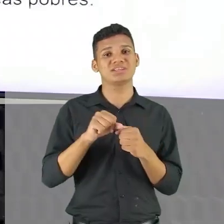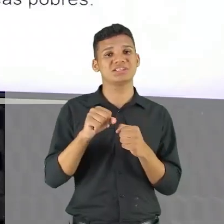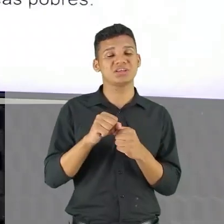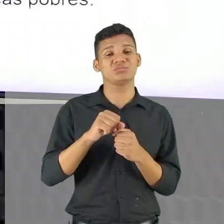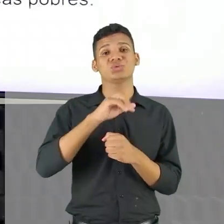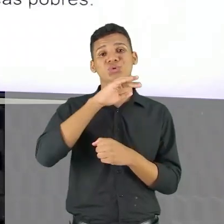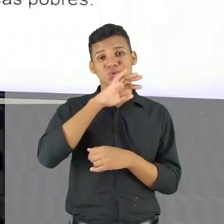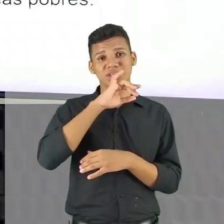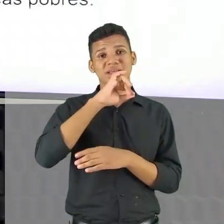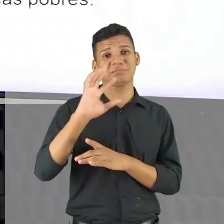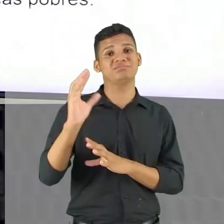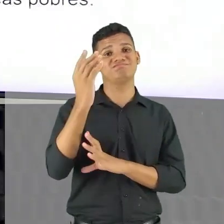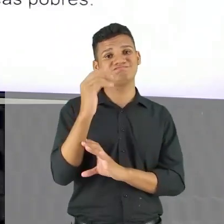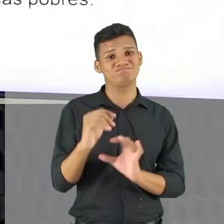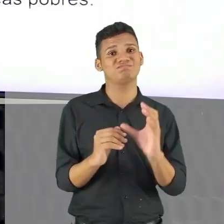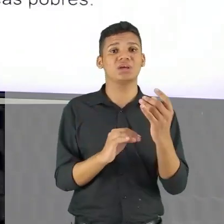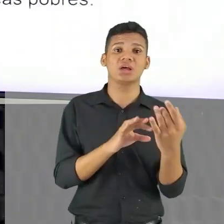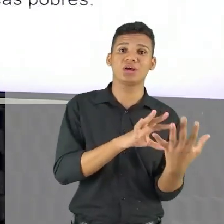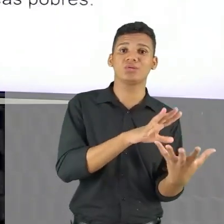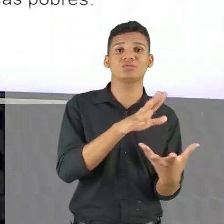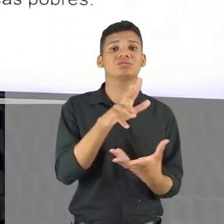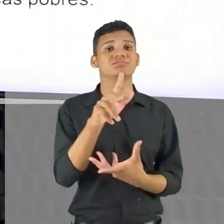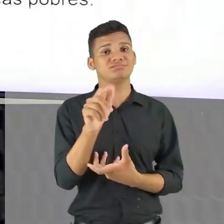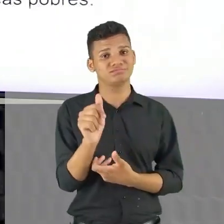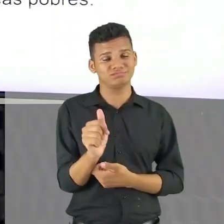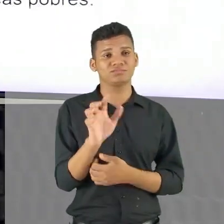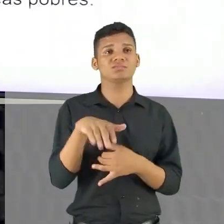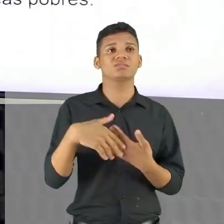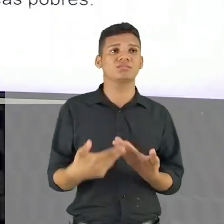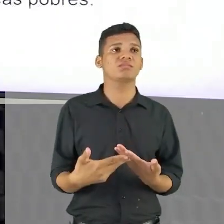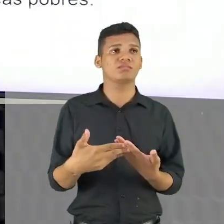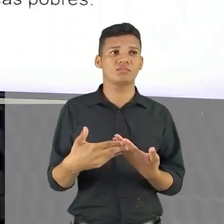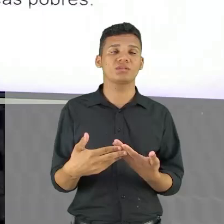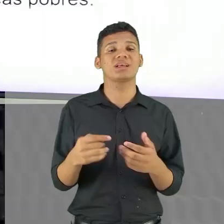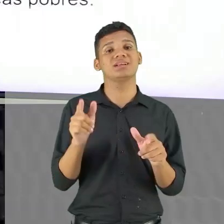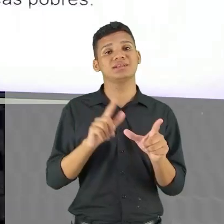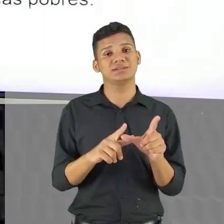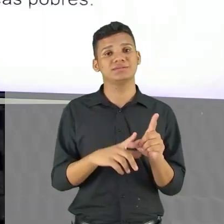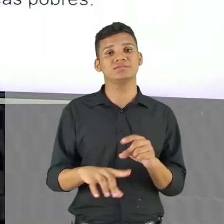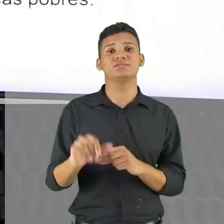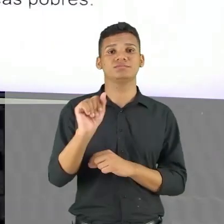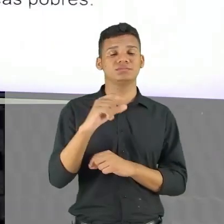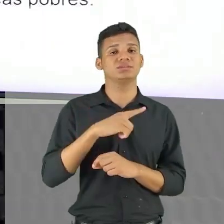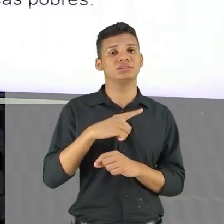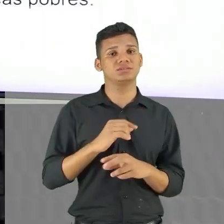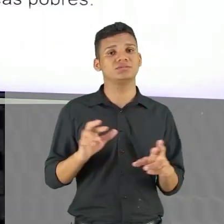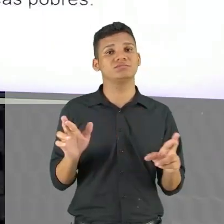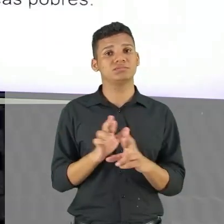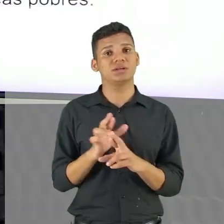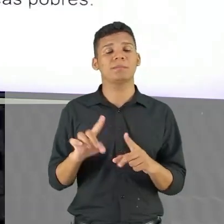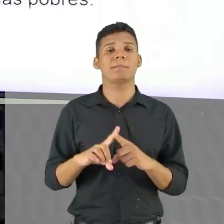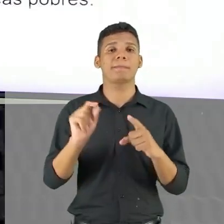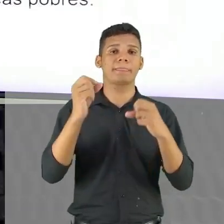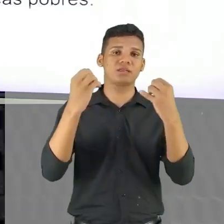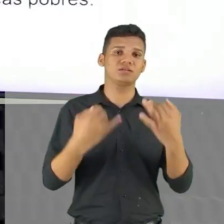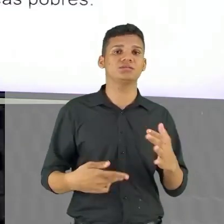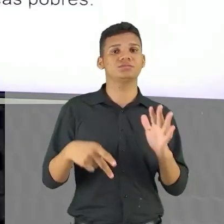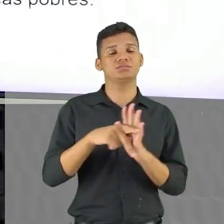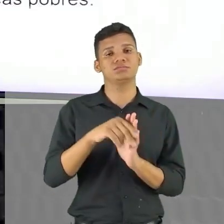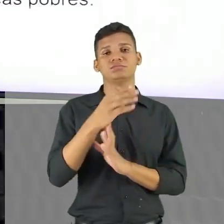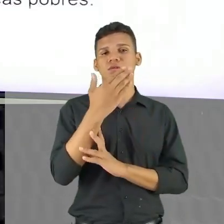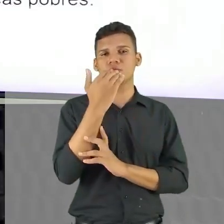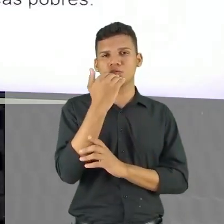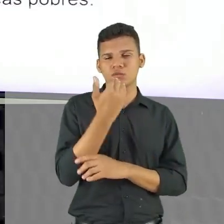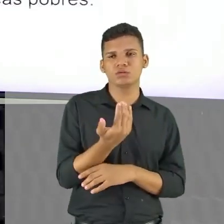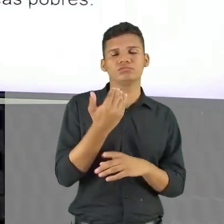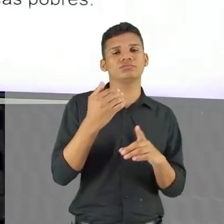Terra, que é justamente a questão ecológica. Então a insustentabilidade está nessa relação. Por isso fala-se muito do consumo